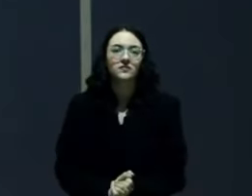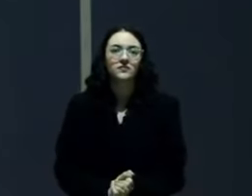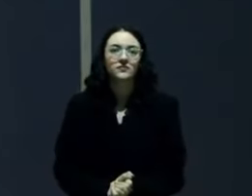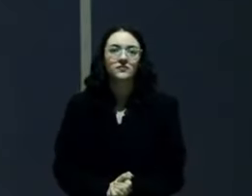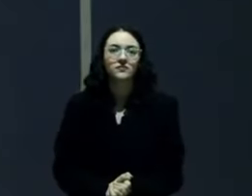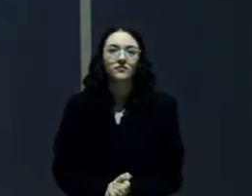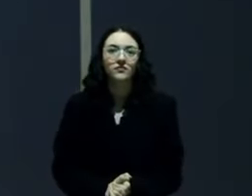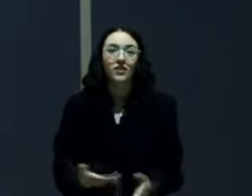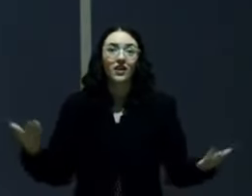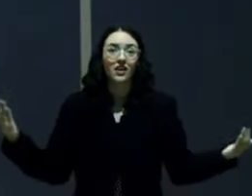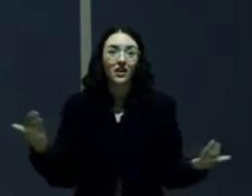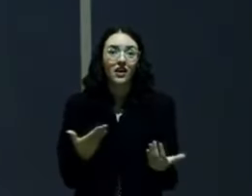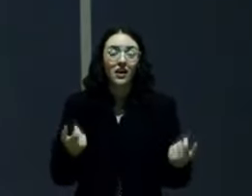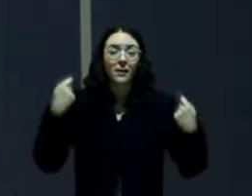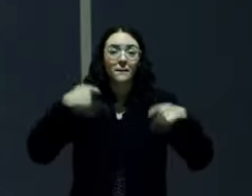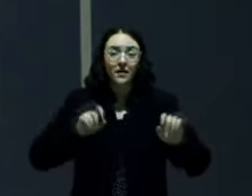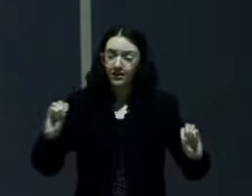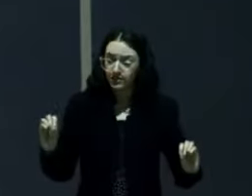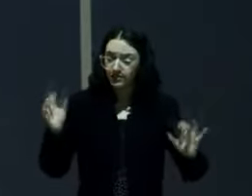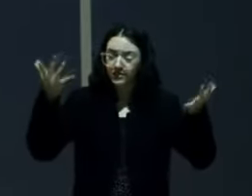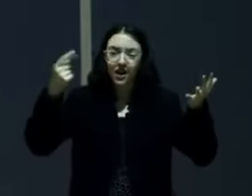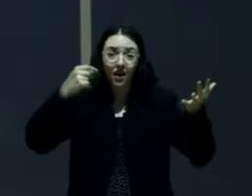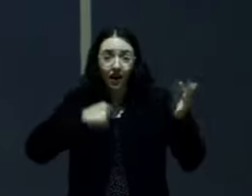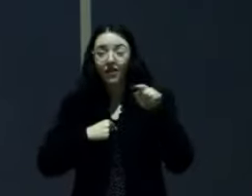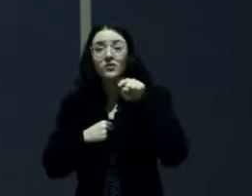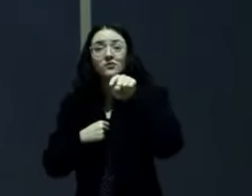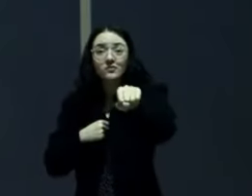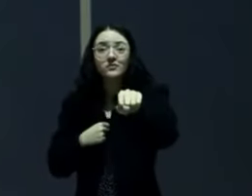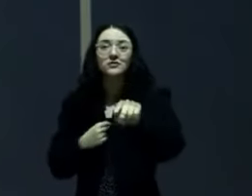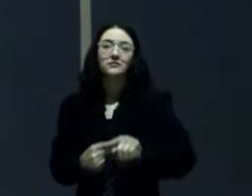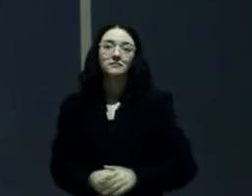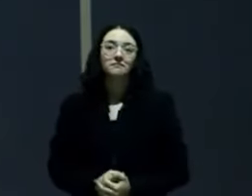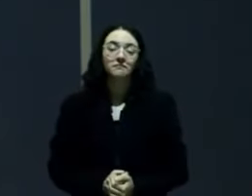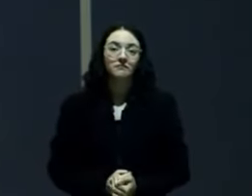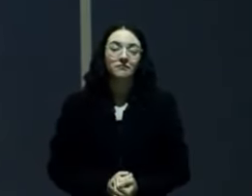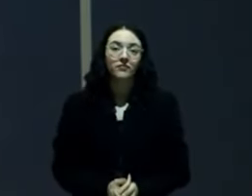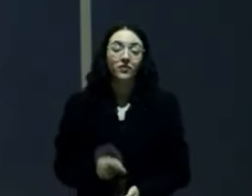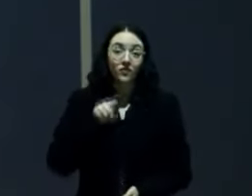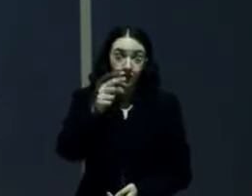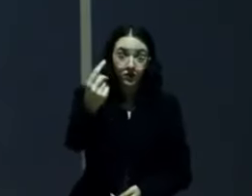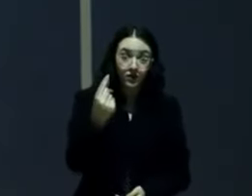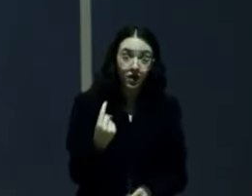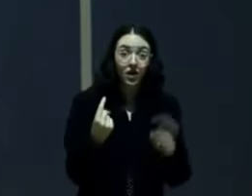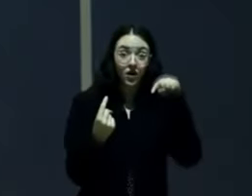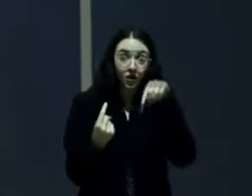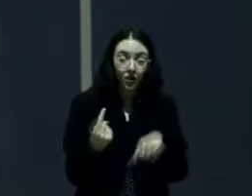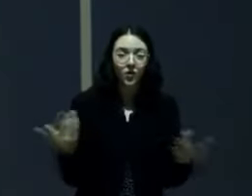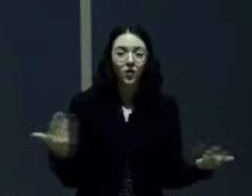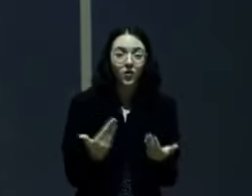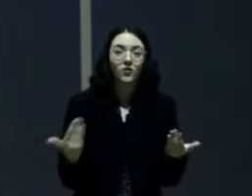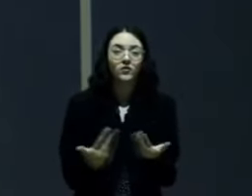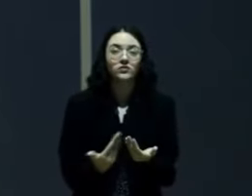Isso deve ser celebrado por mim e por você. Se você está aqui hoje, e se você